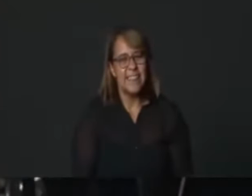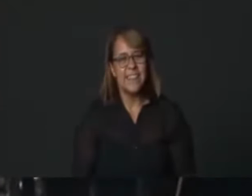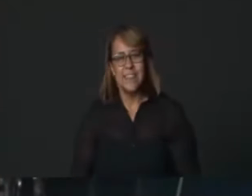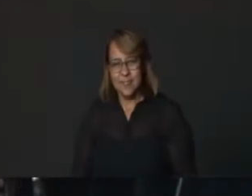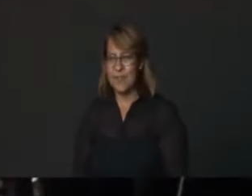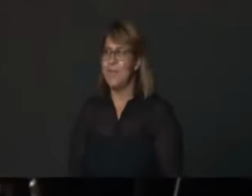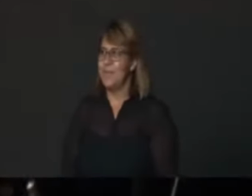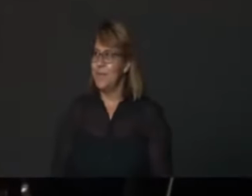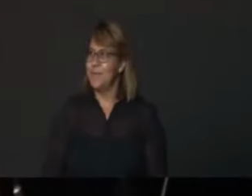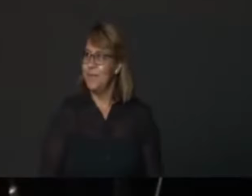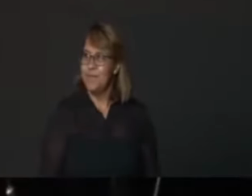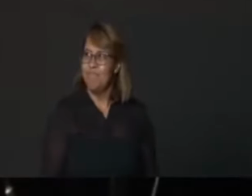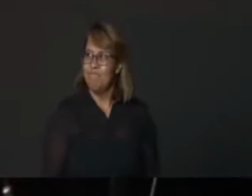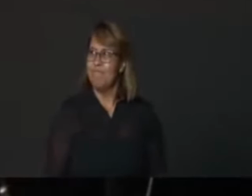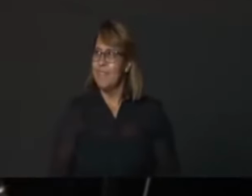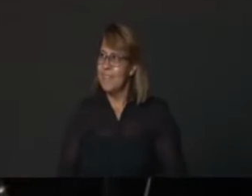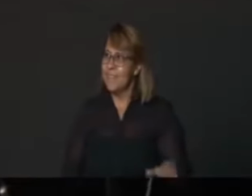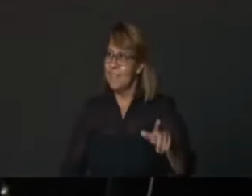E